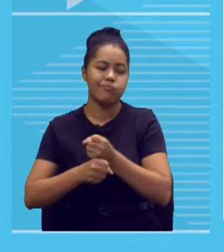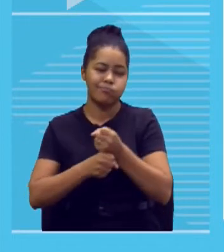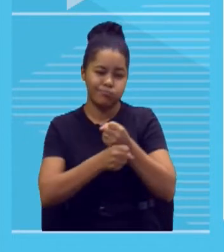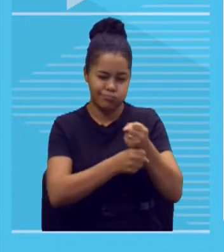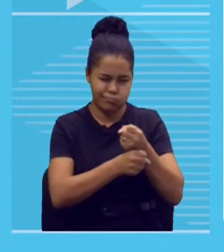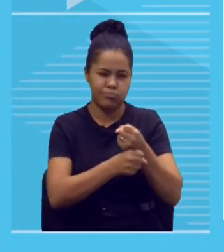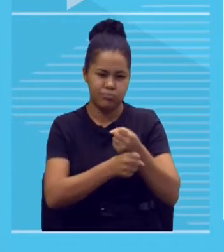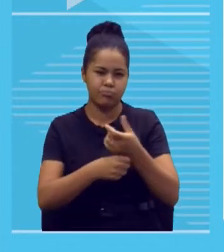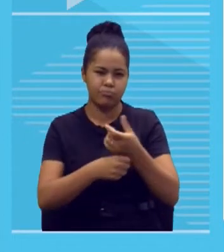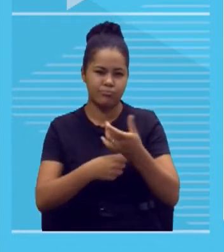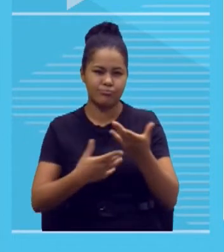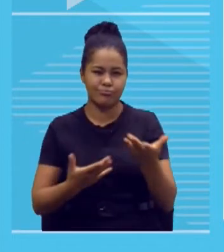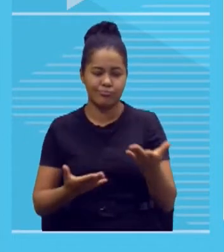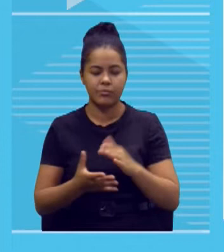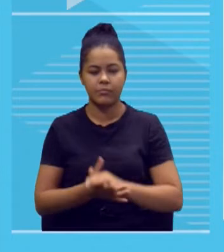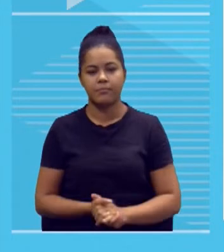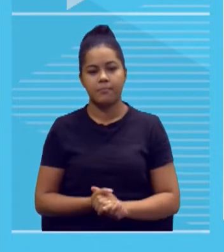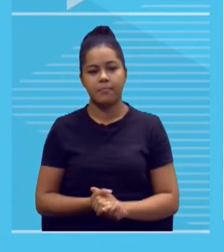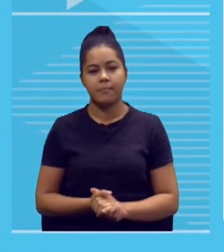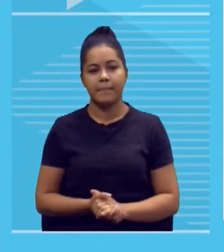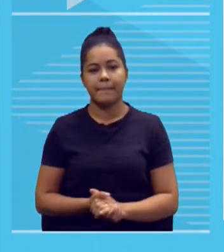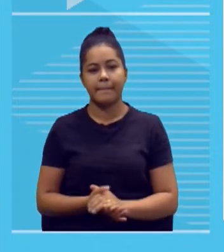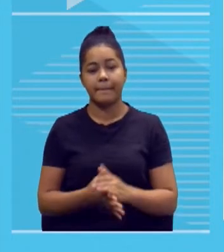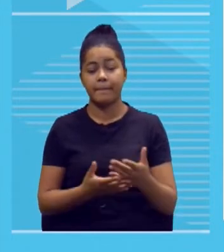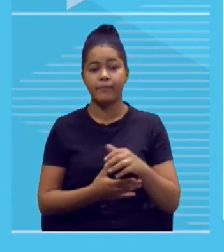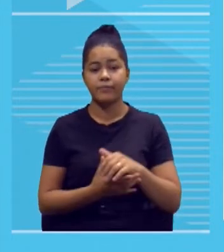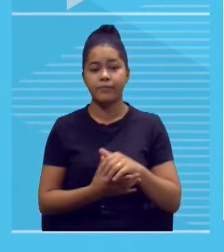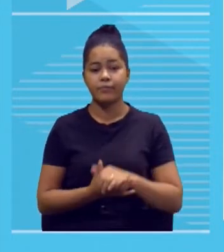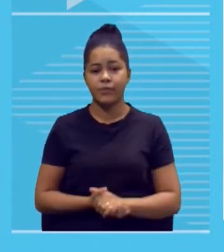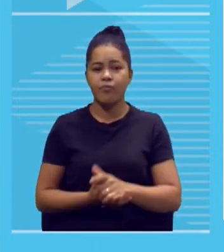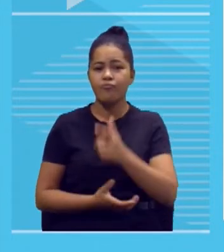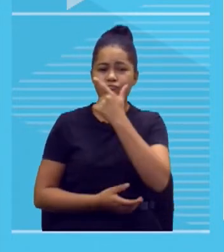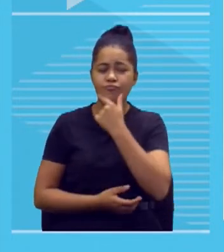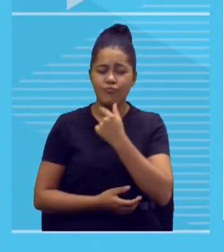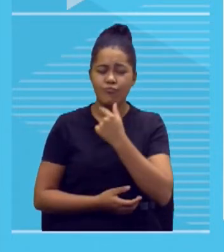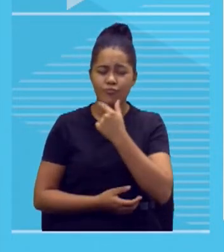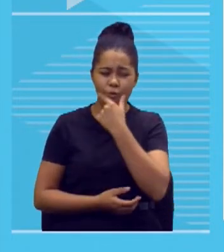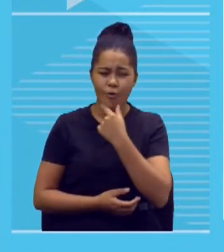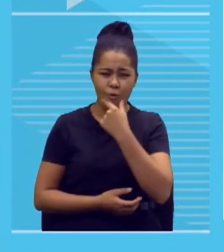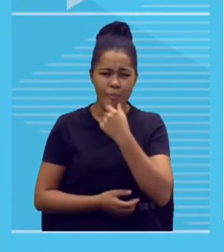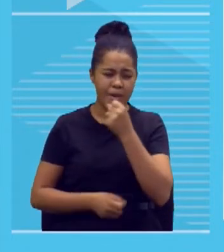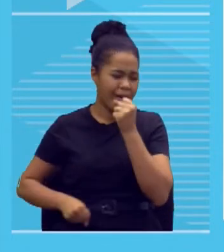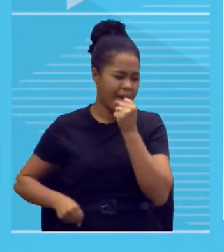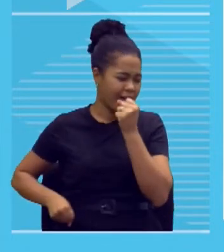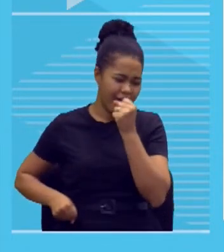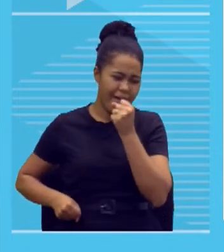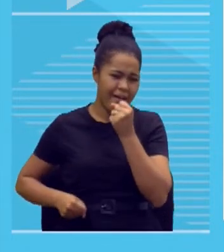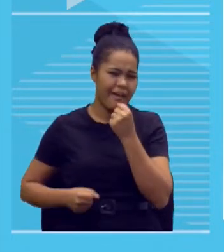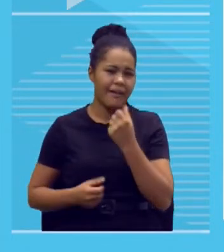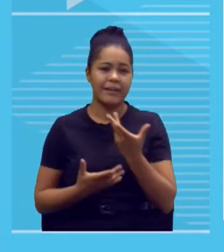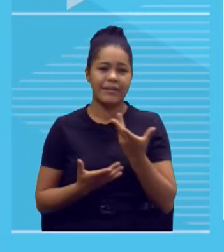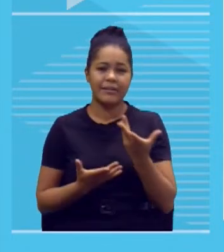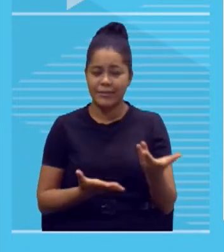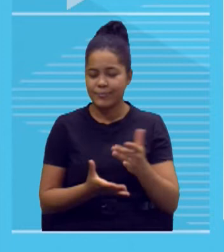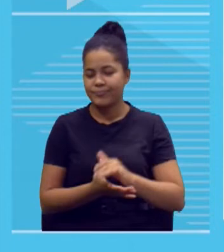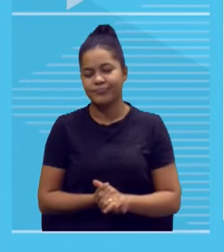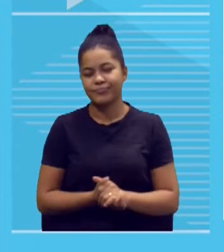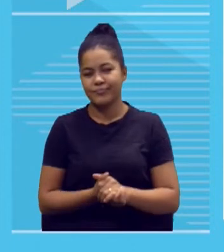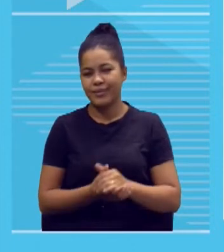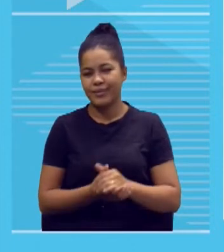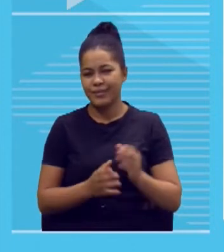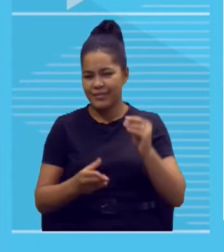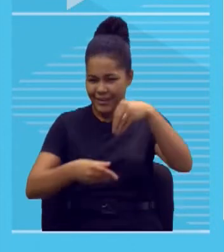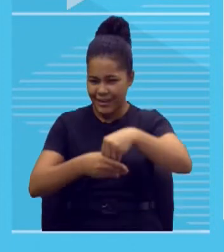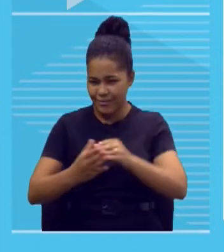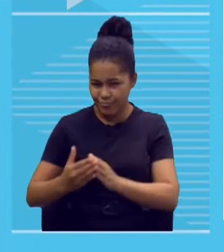não lá se você pretende saber quem eu sou eu posso